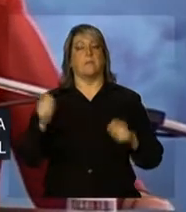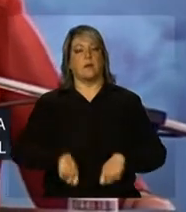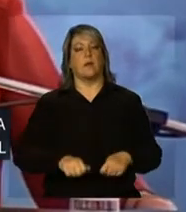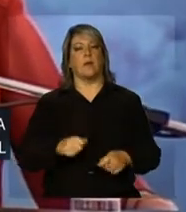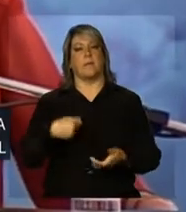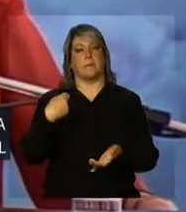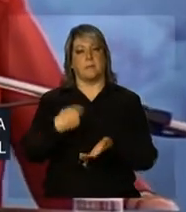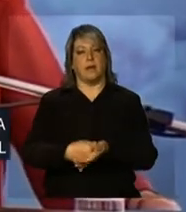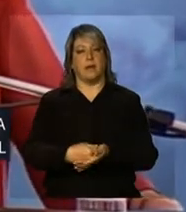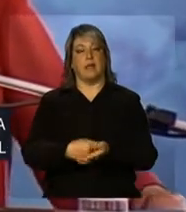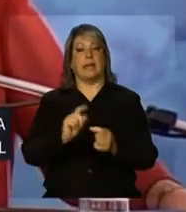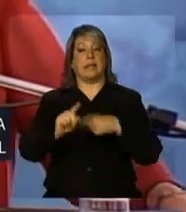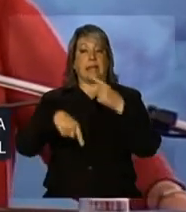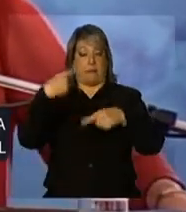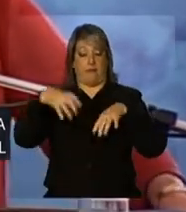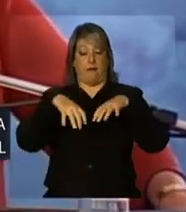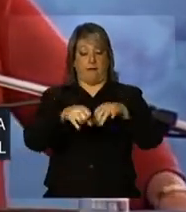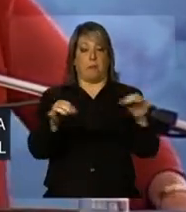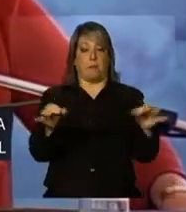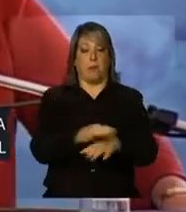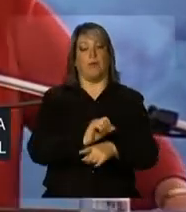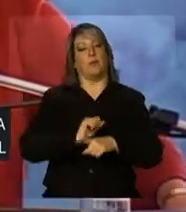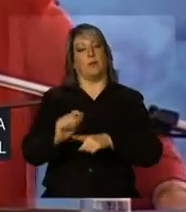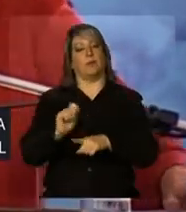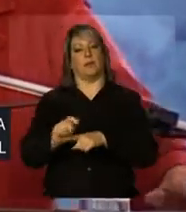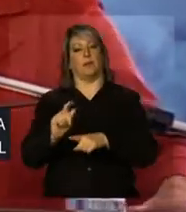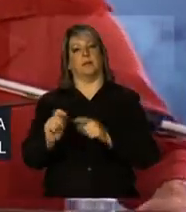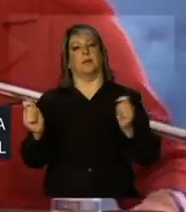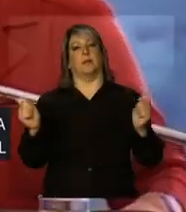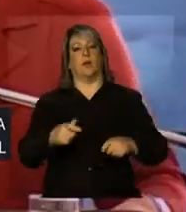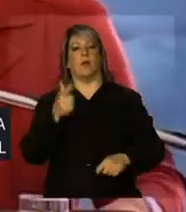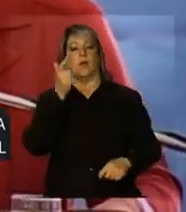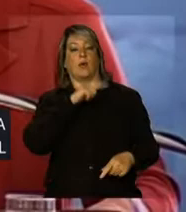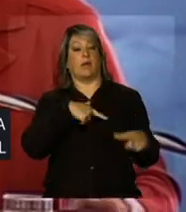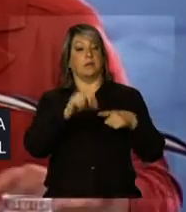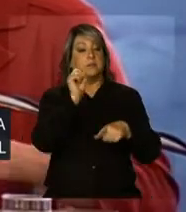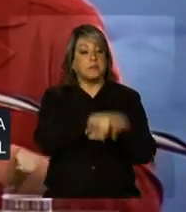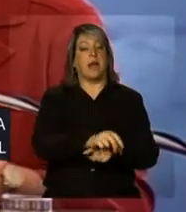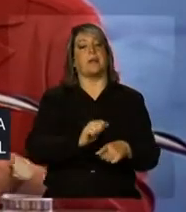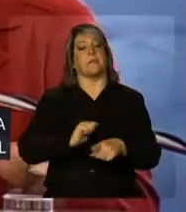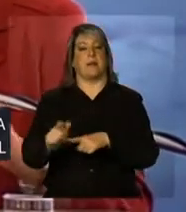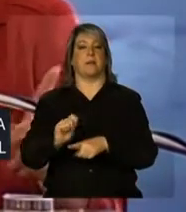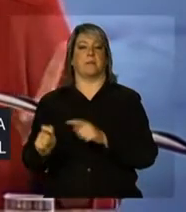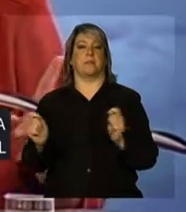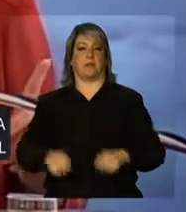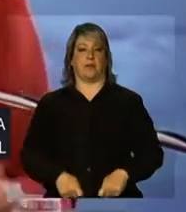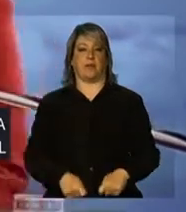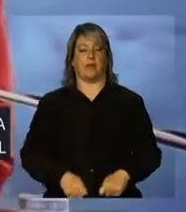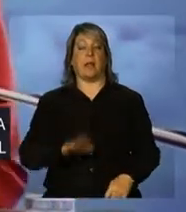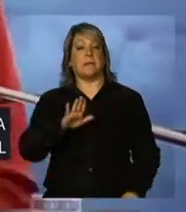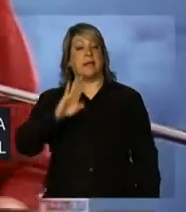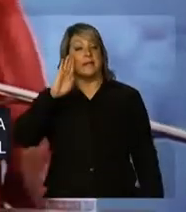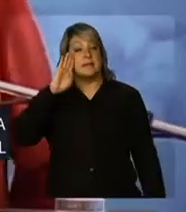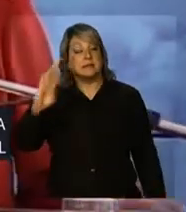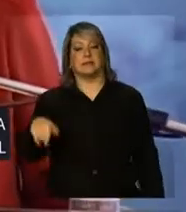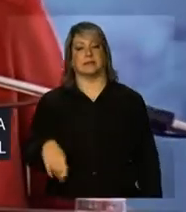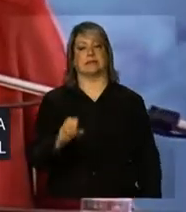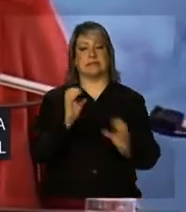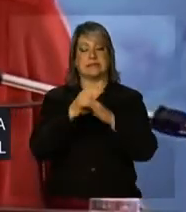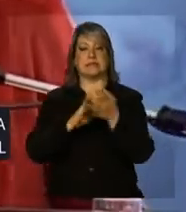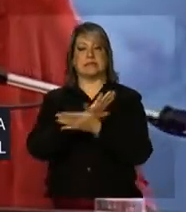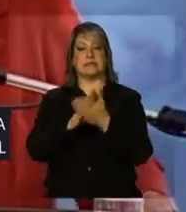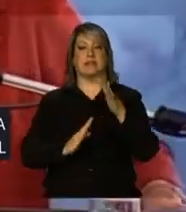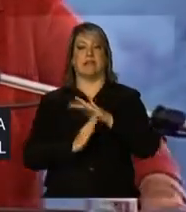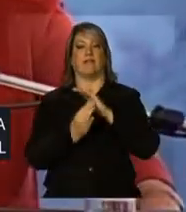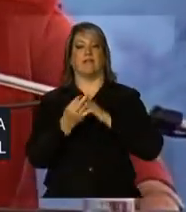pago depois que se formar e conseguir o primeiro emprego mas sobretudo ao Ciências sem